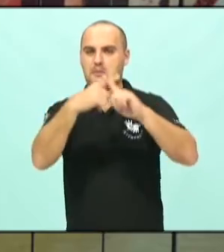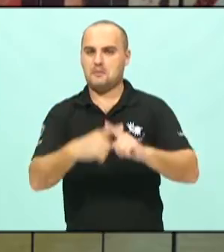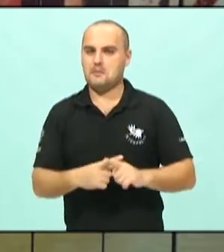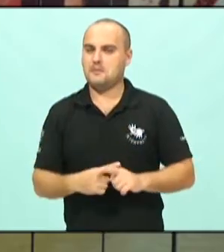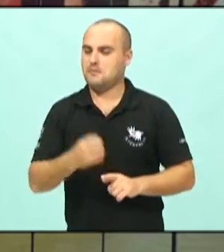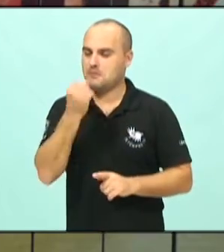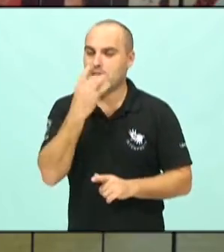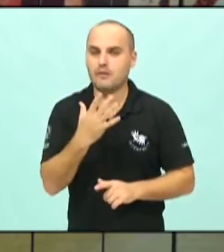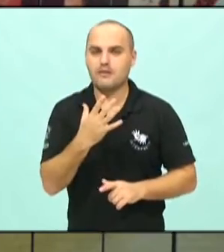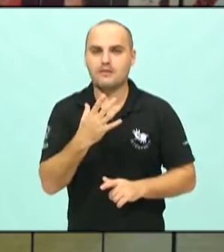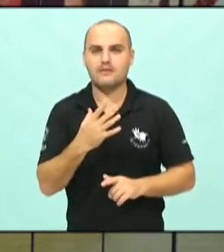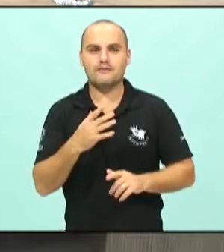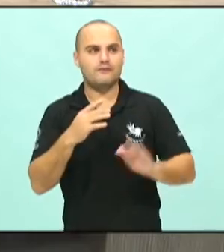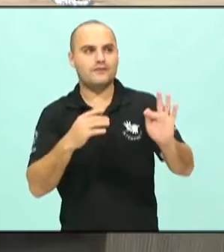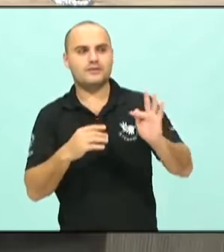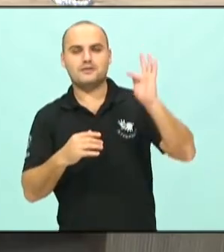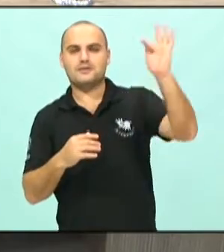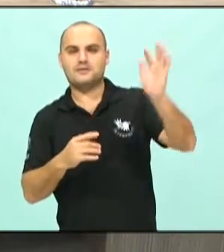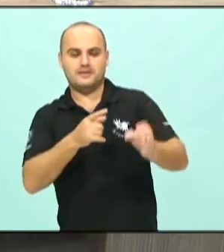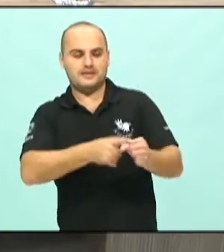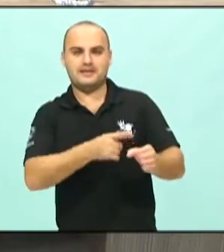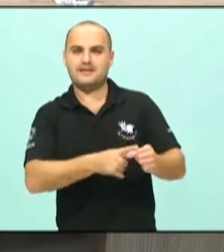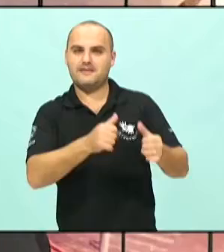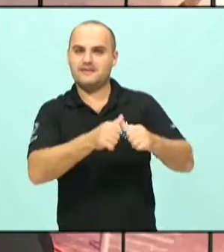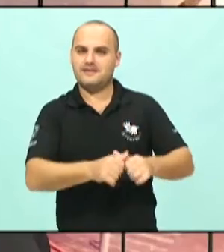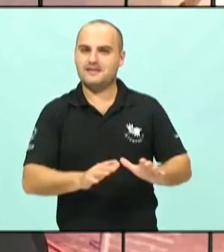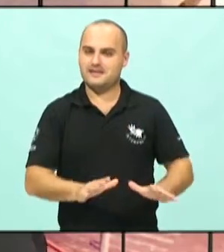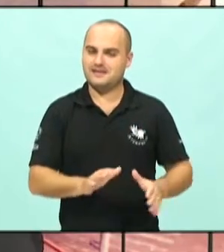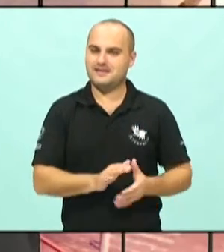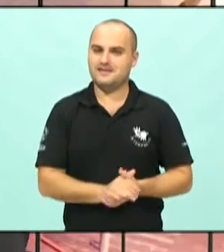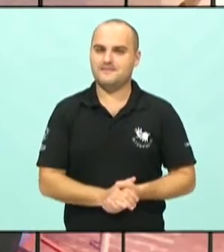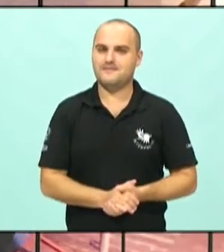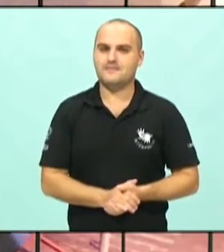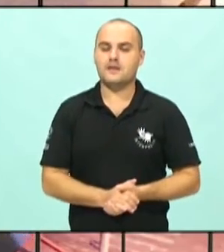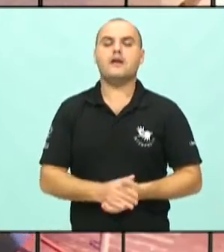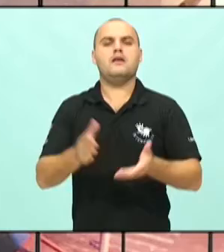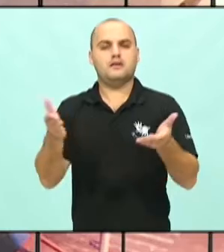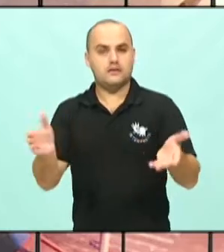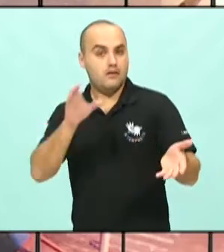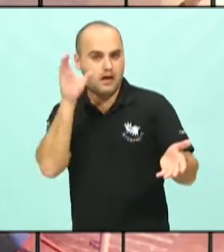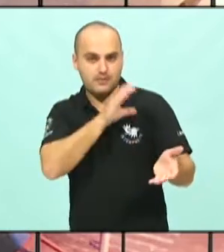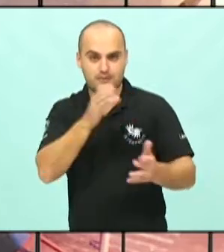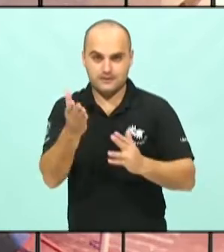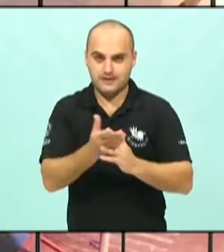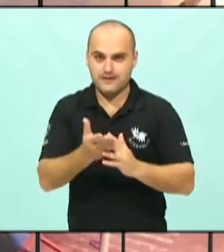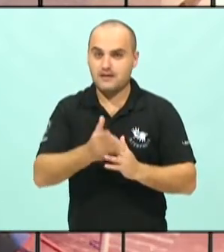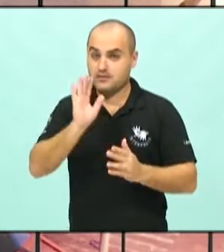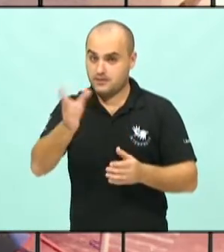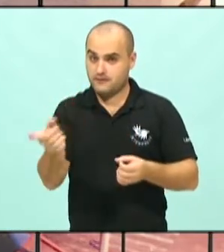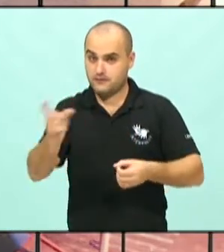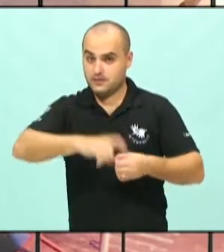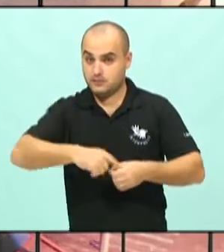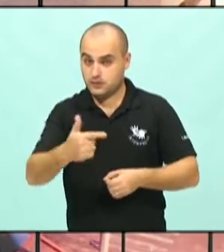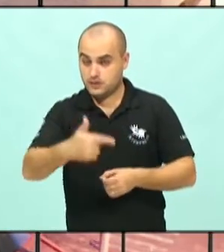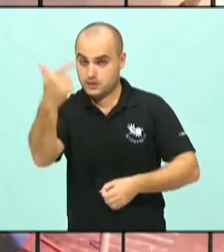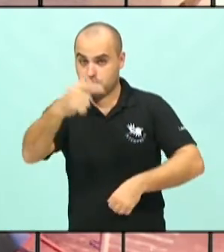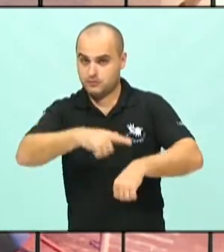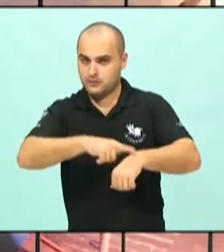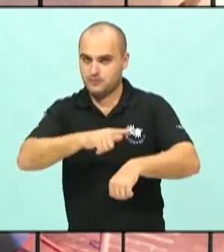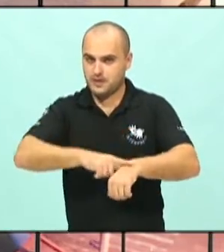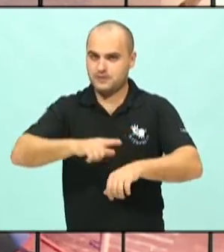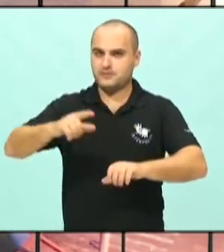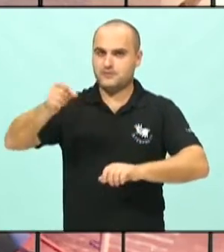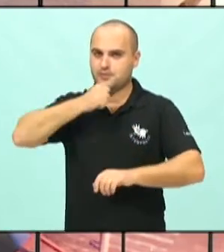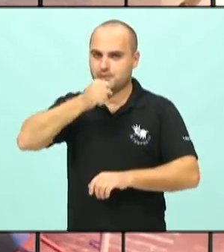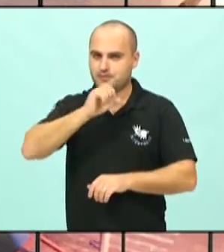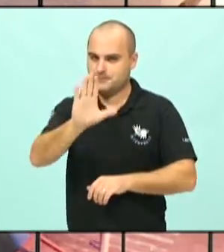nosso cidadão no futuro. É política pública. Política pública. Bom, nós vamos fazer um rápido intervalo, já já nós voltamos com o segundo bloco do Câmara